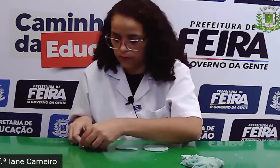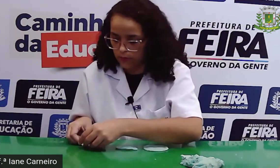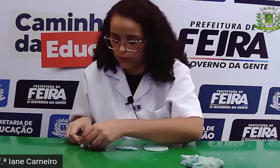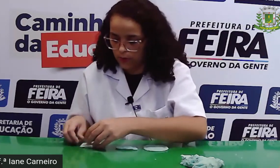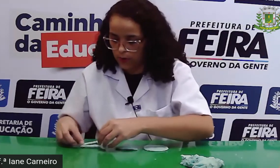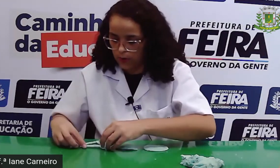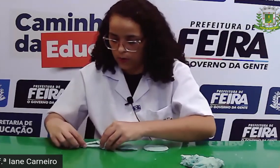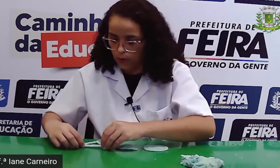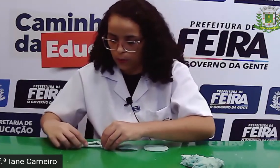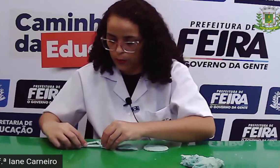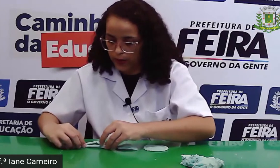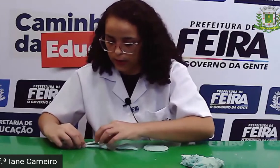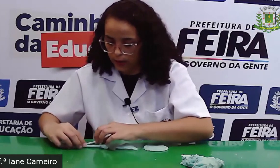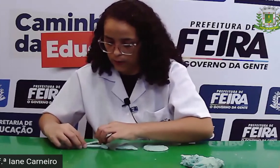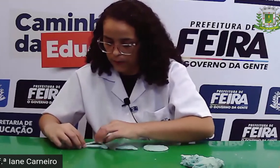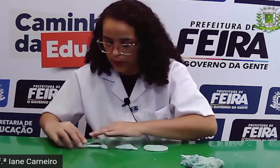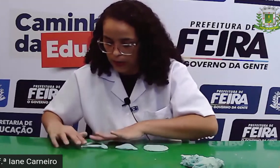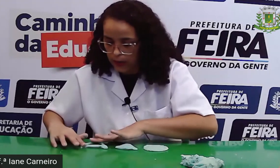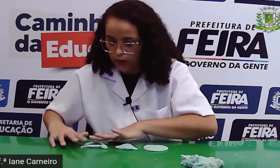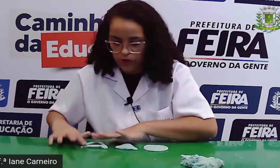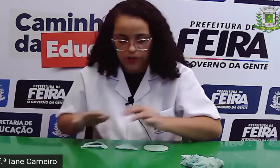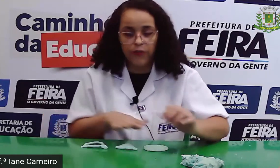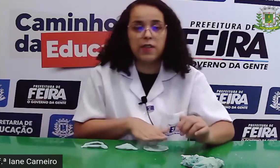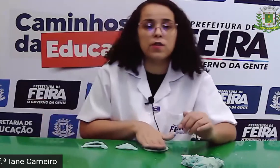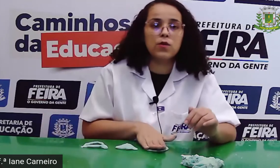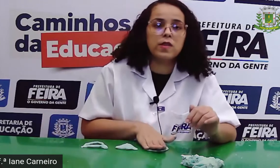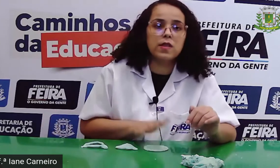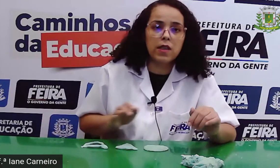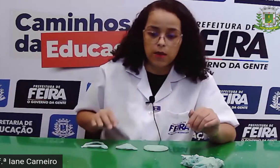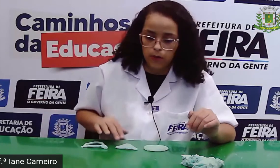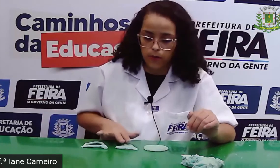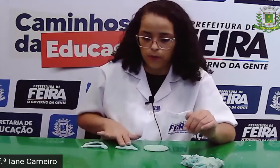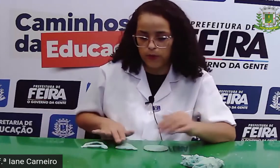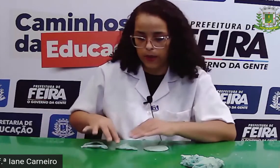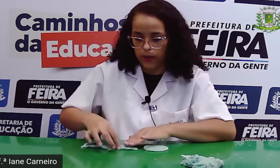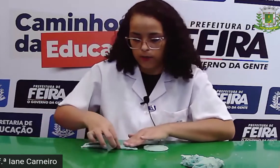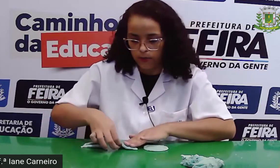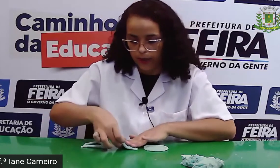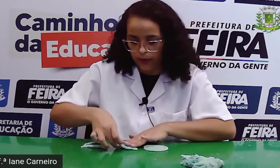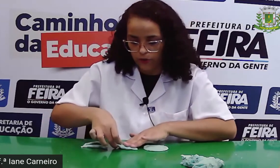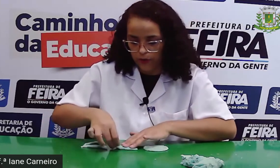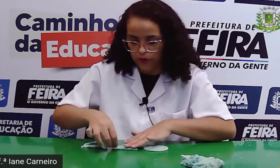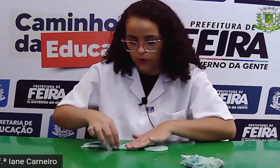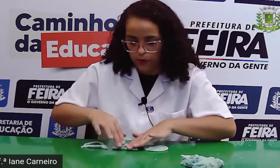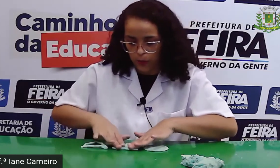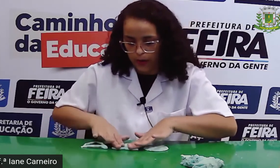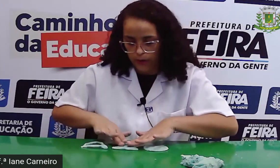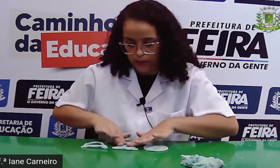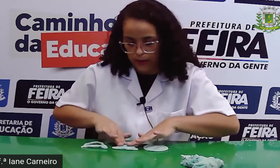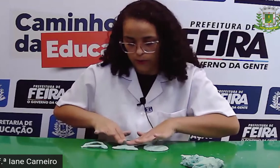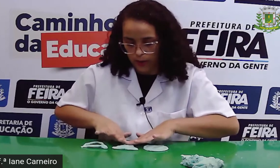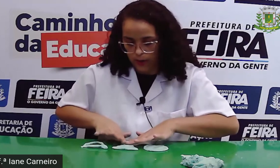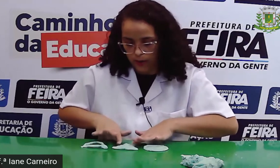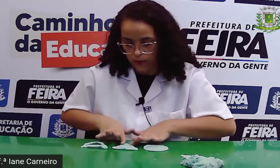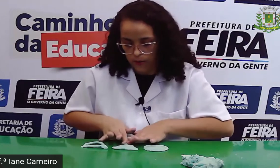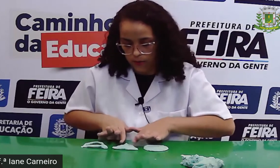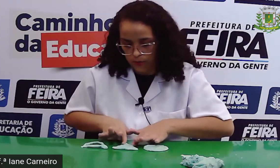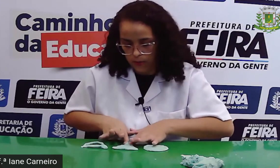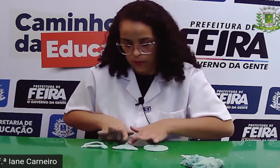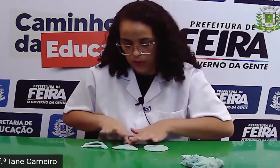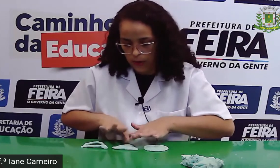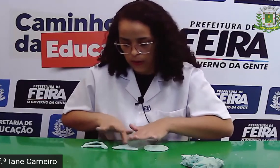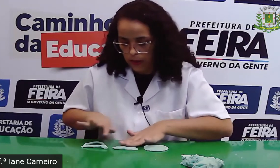ladinho o meu triângulo. Então, a gente já fez o círculo, um triângulo, né? A gente fez de dois modelos aqui o